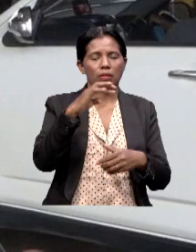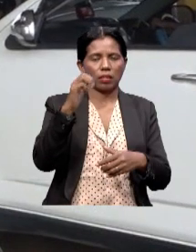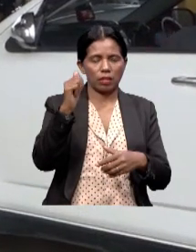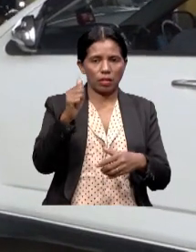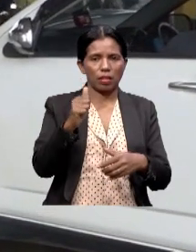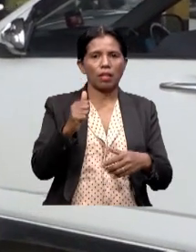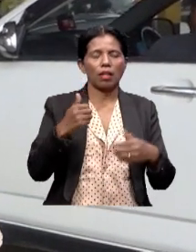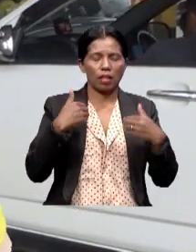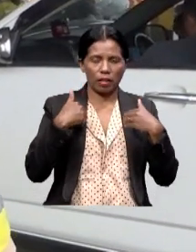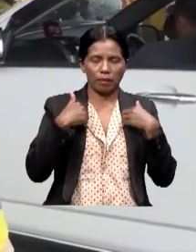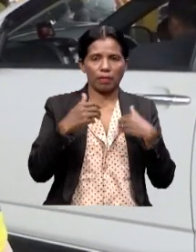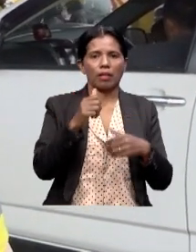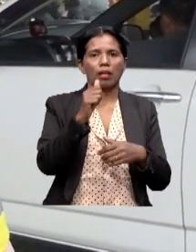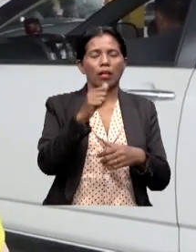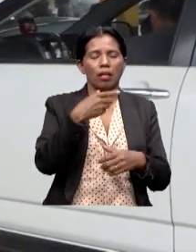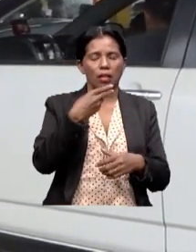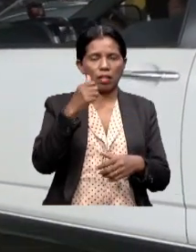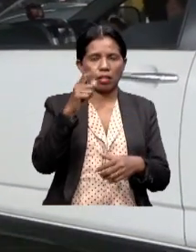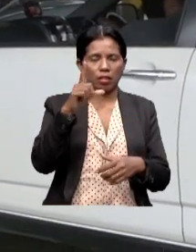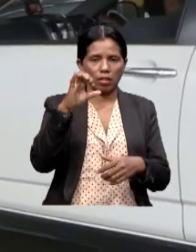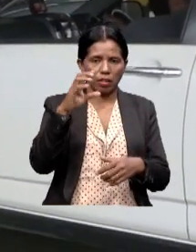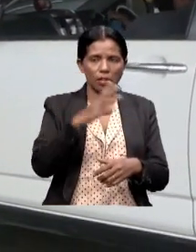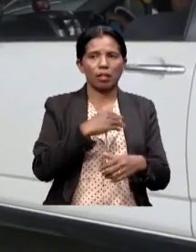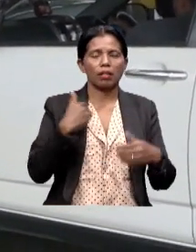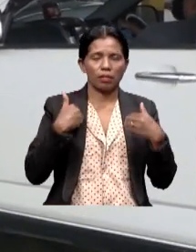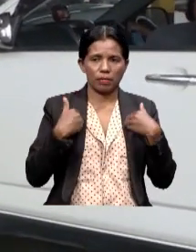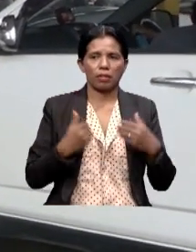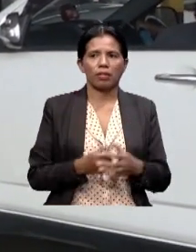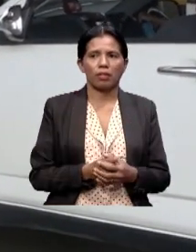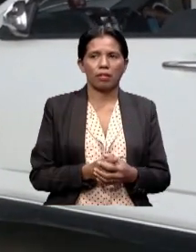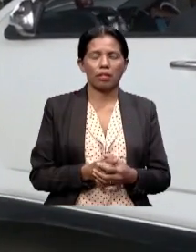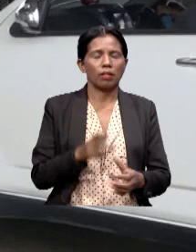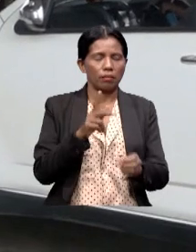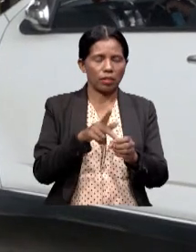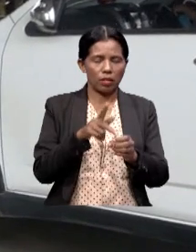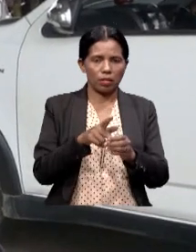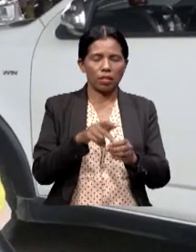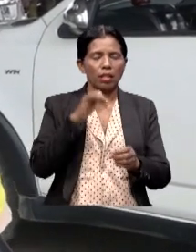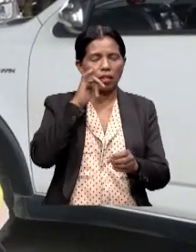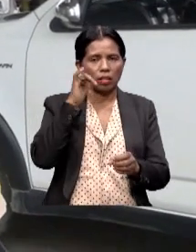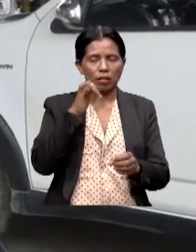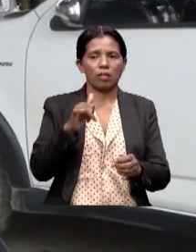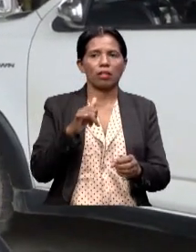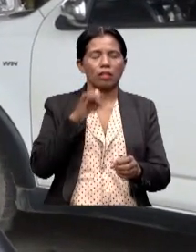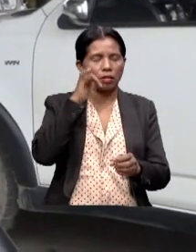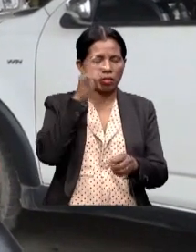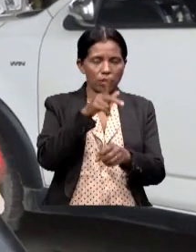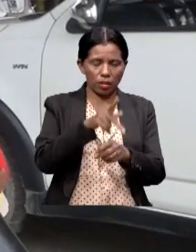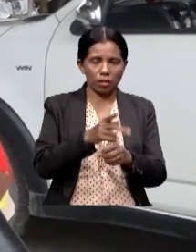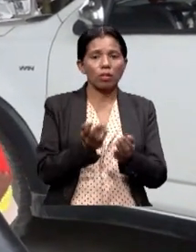Halilar Marmosia, ho Mandarin. Minha tatama nena, né, está bem. Orcicalan, né, ro Sandar